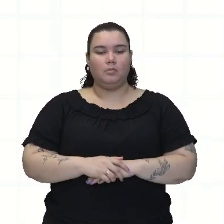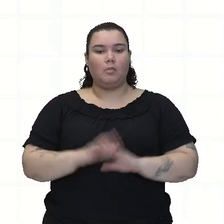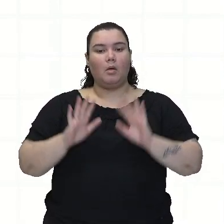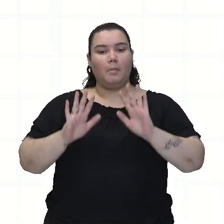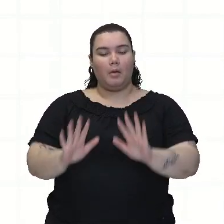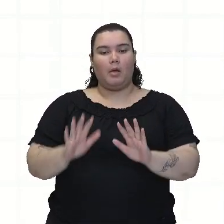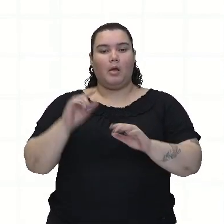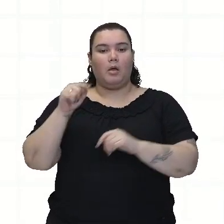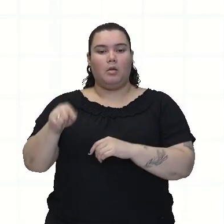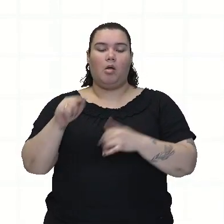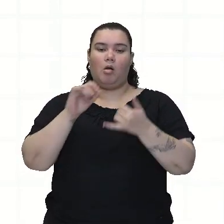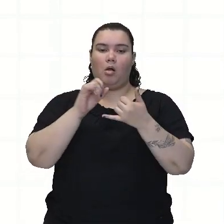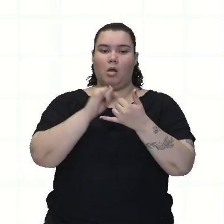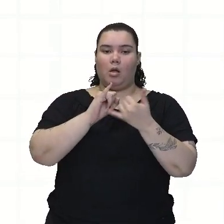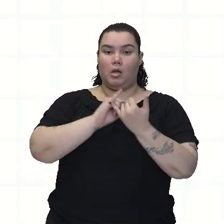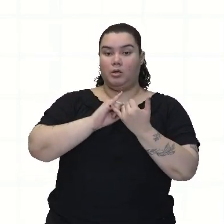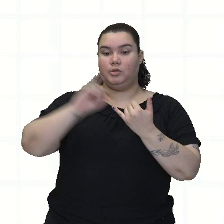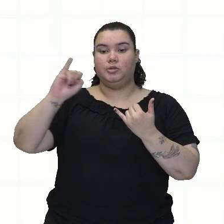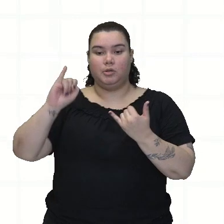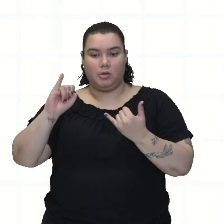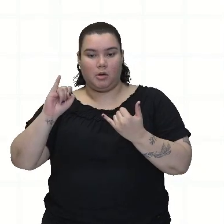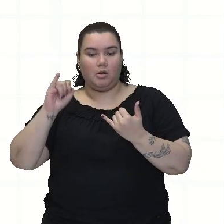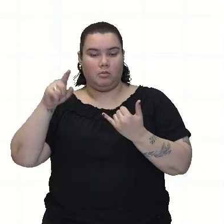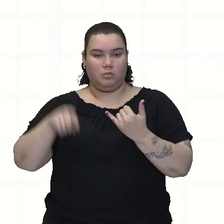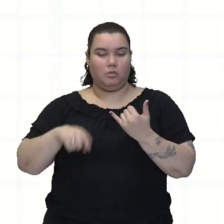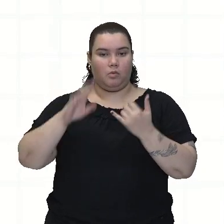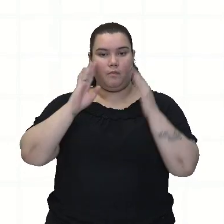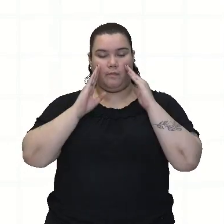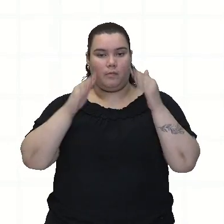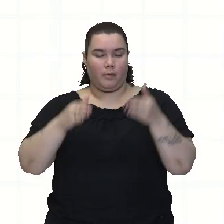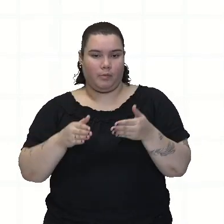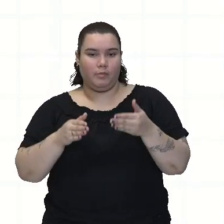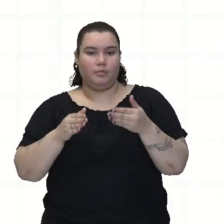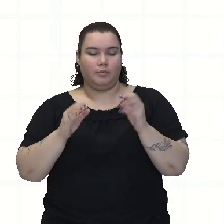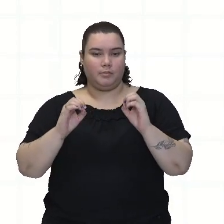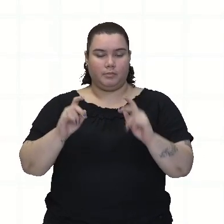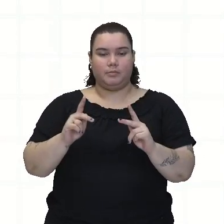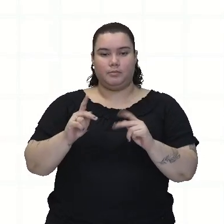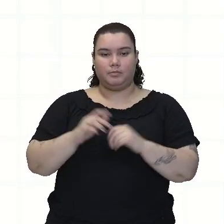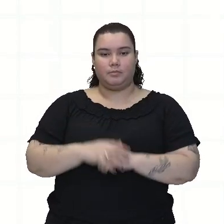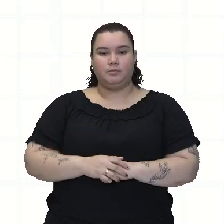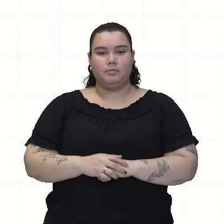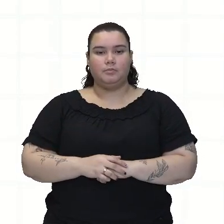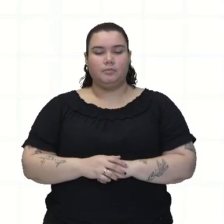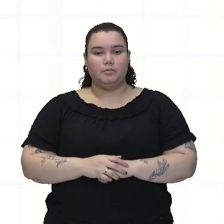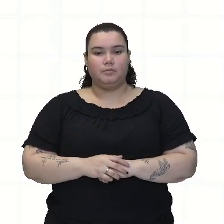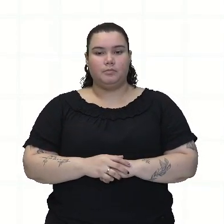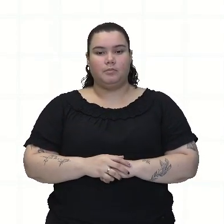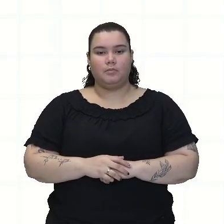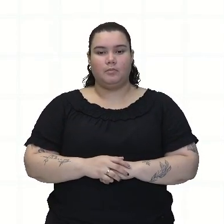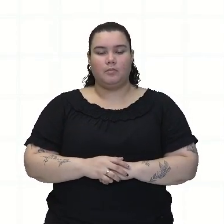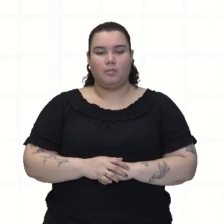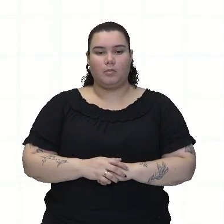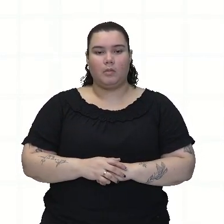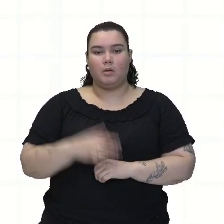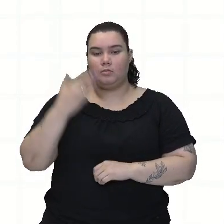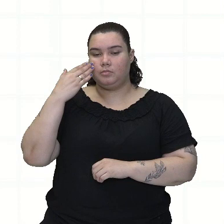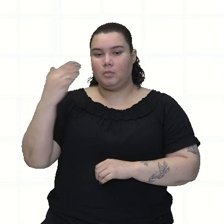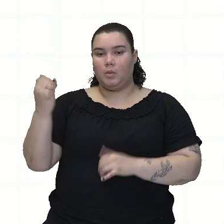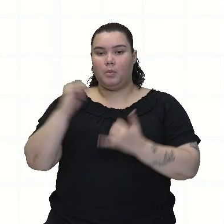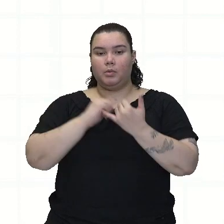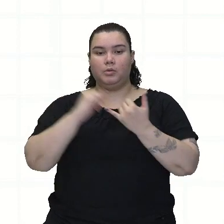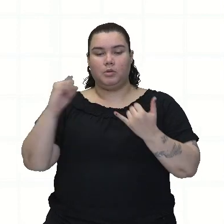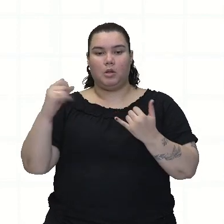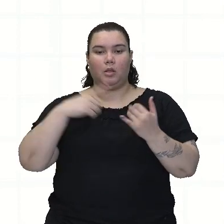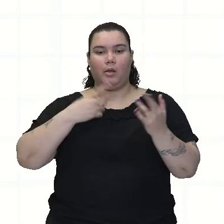mais objeto direto, eu tenho um objeto indireto. Lembrem de sempre perguntar ao verbo. O objeto indireto responde,